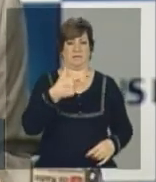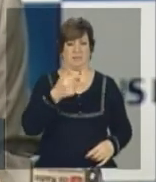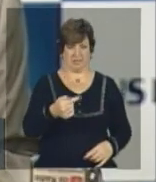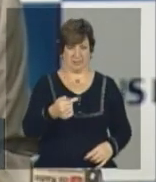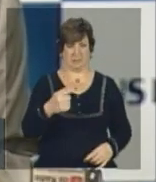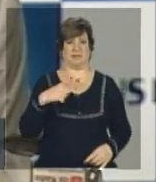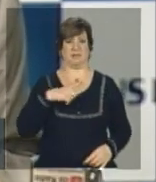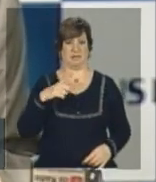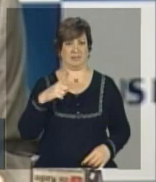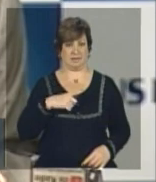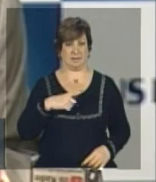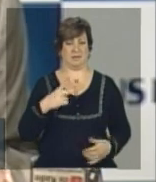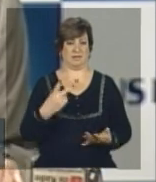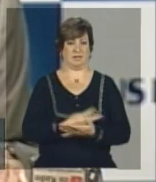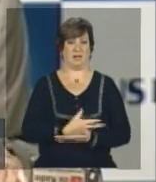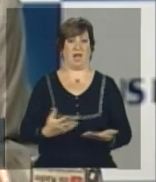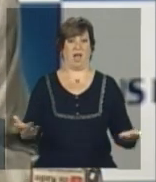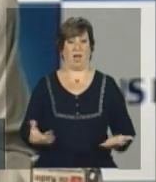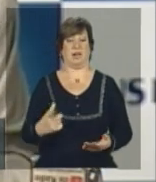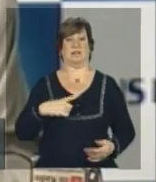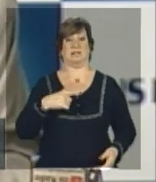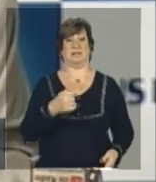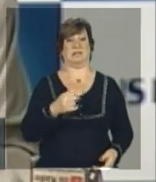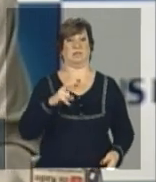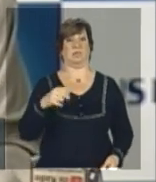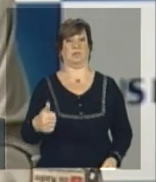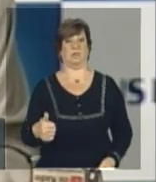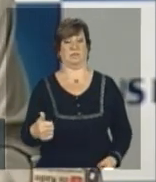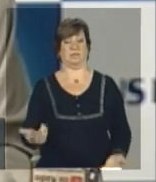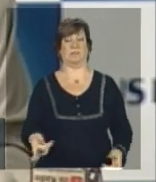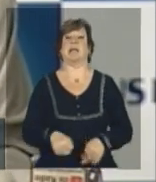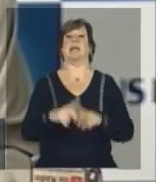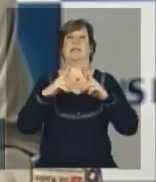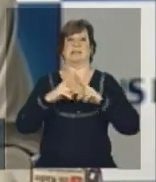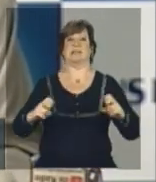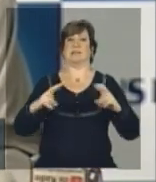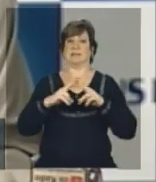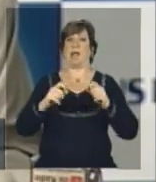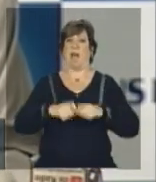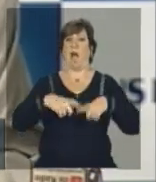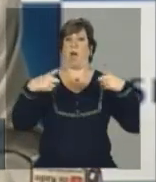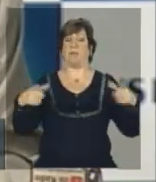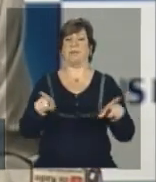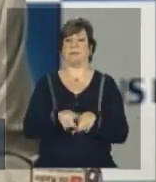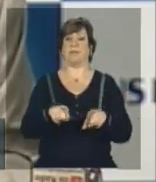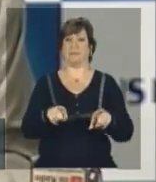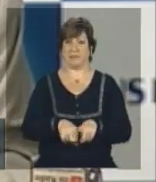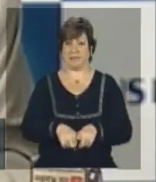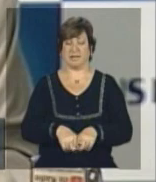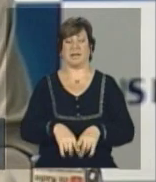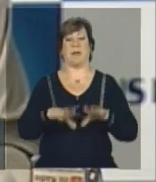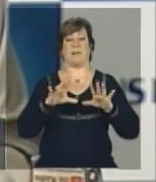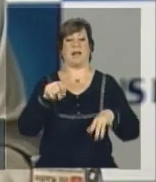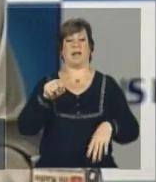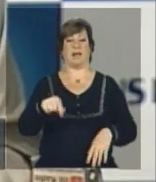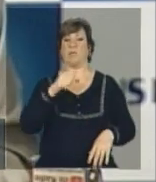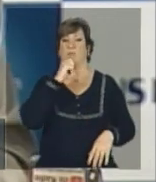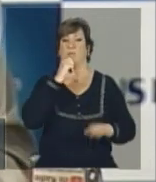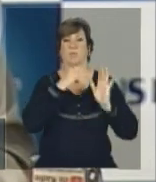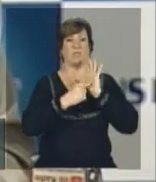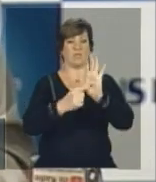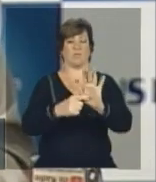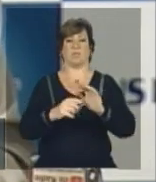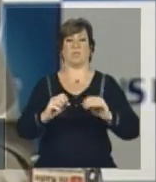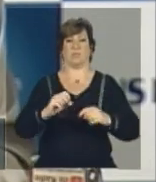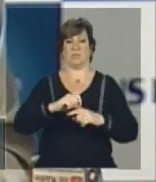a gente teve já 751. Santa Catarina tem um aumento, mas aí não está na apresentação,